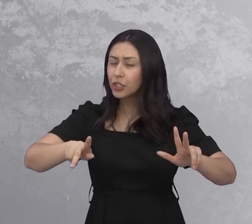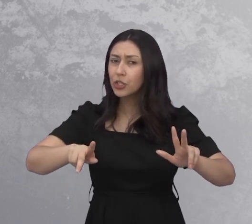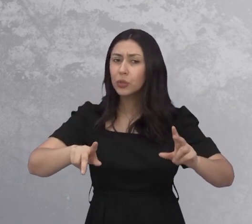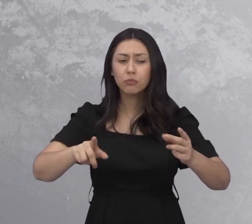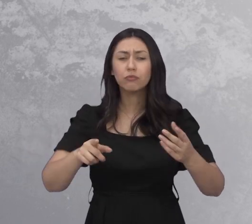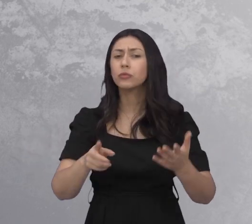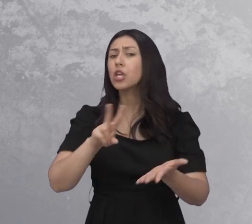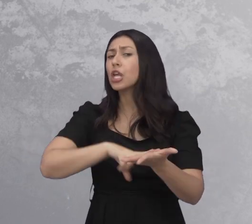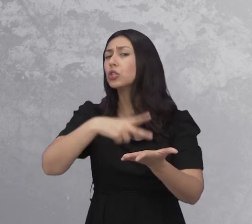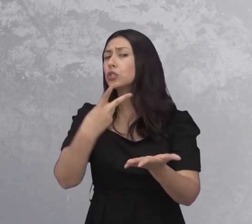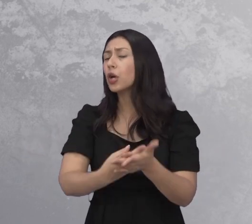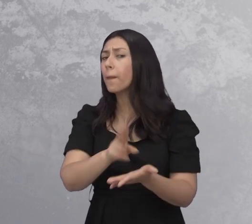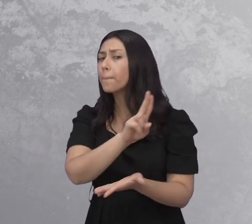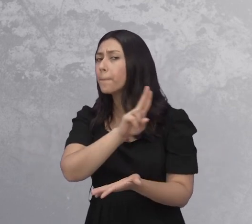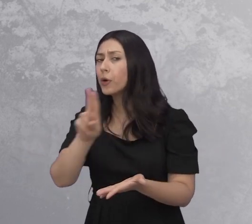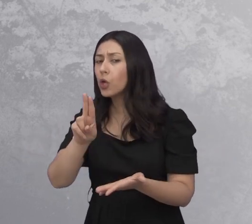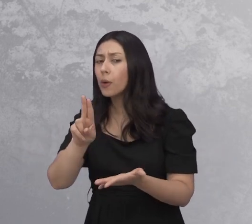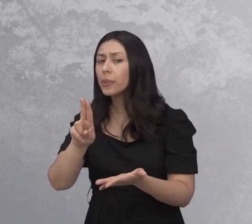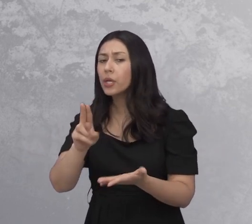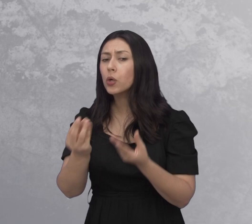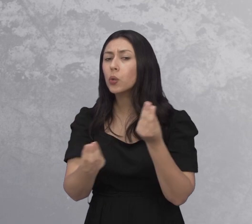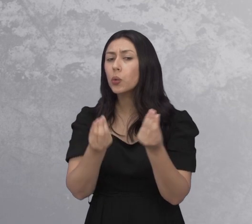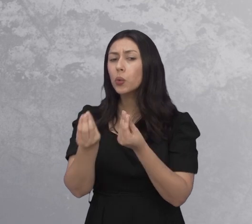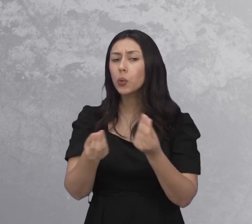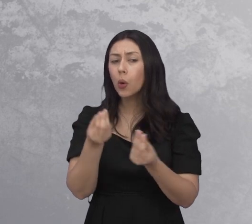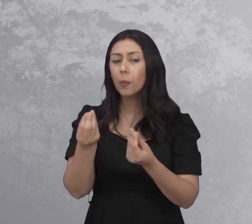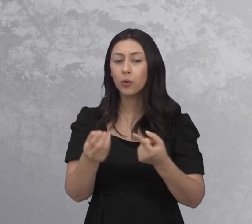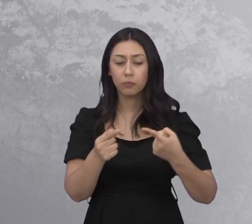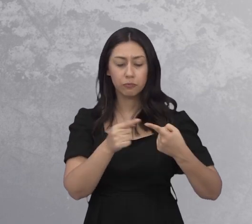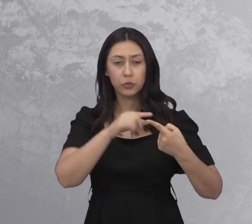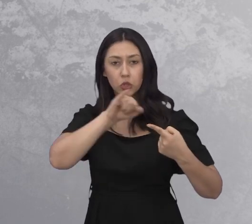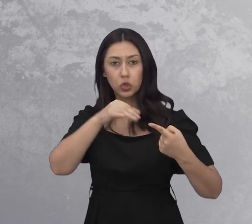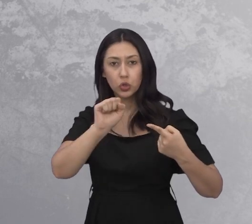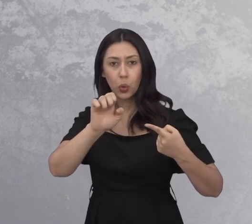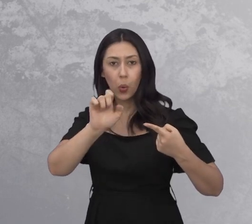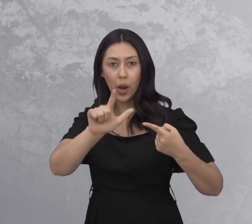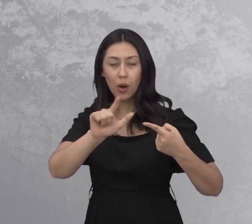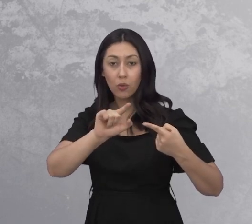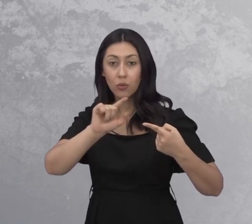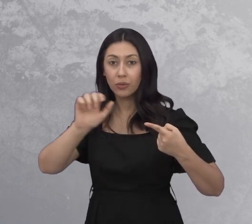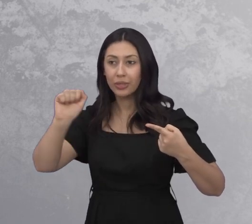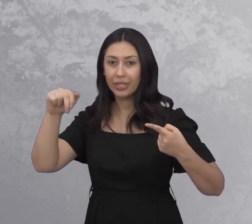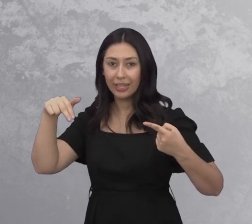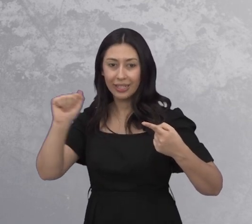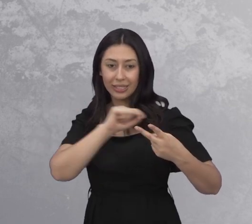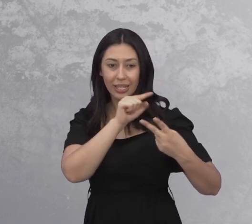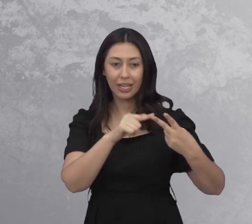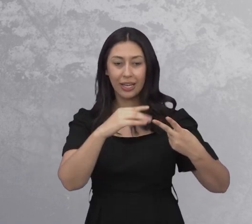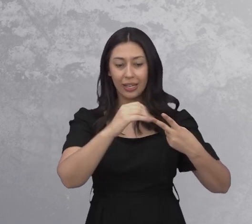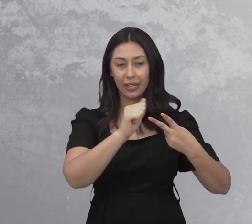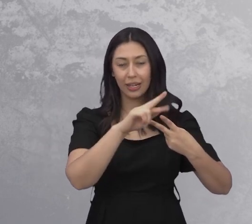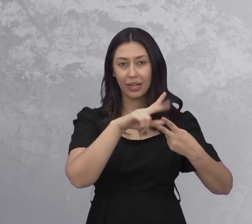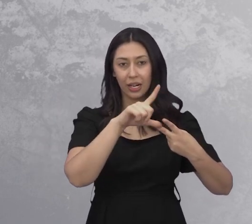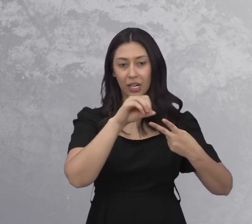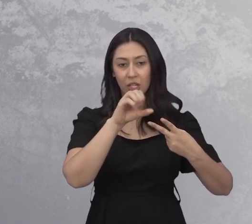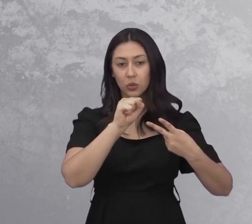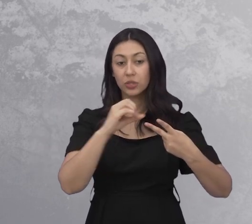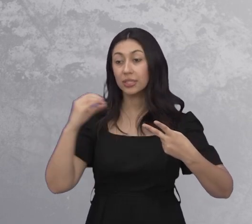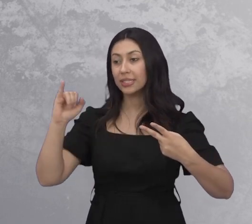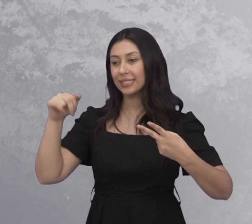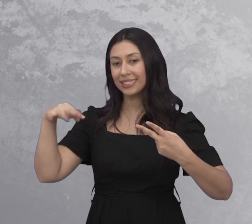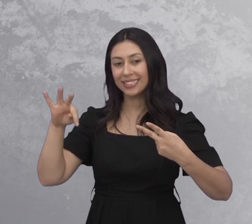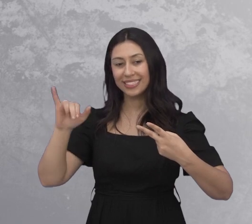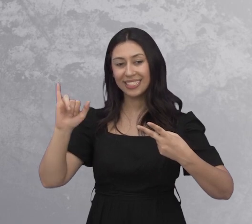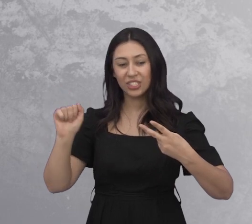as traduções do nome dele e da Lois Lane em português? Joel e Anna Lane, Carlos e Cynthia Lane ou